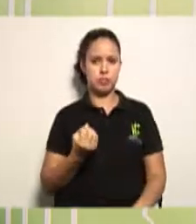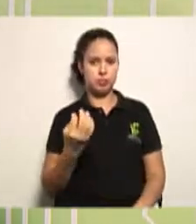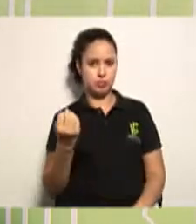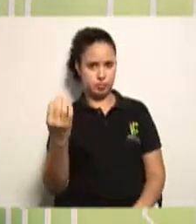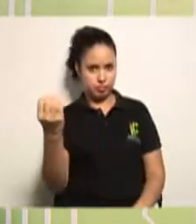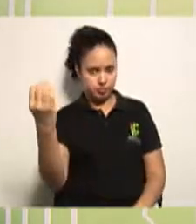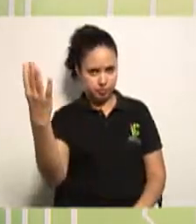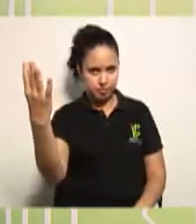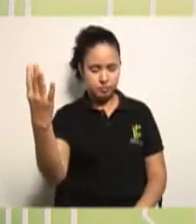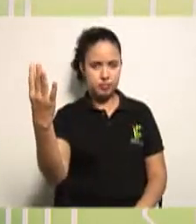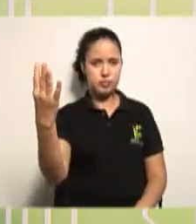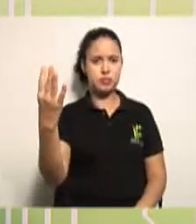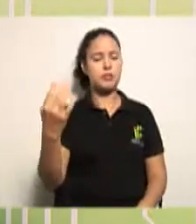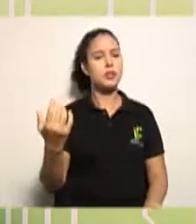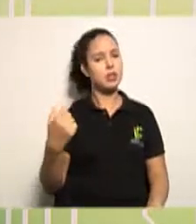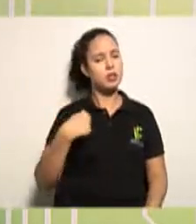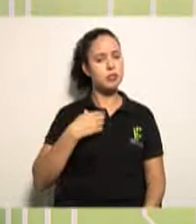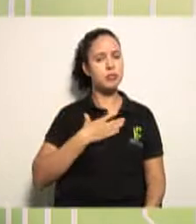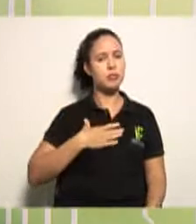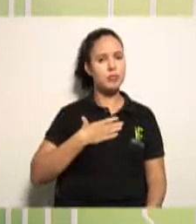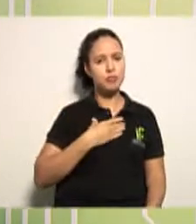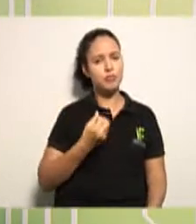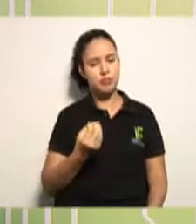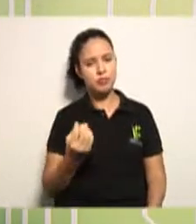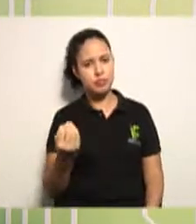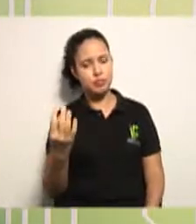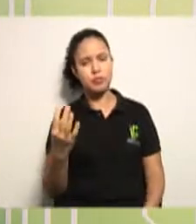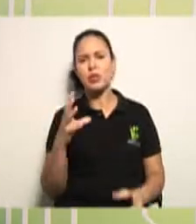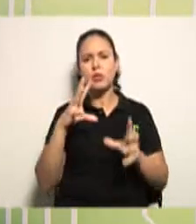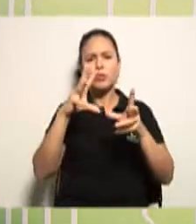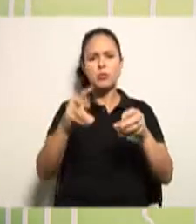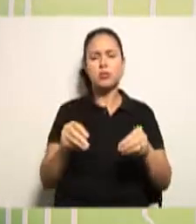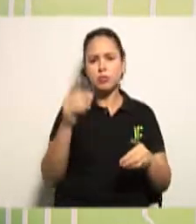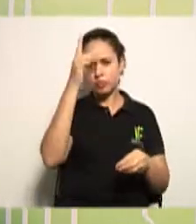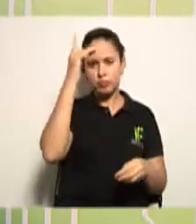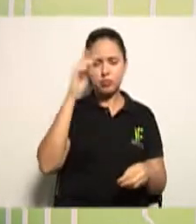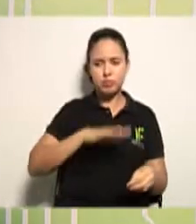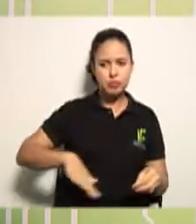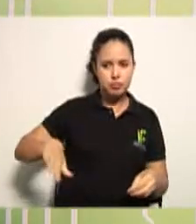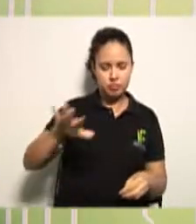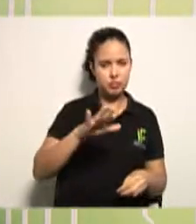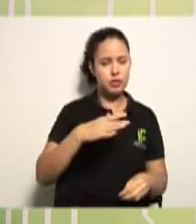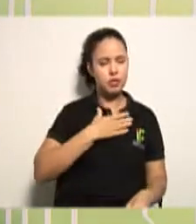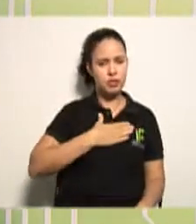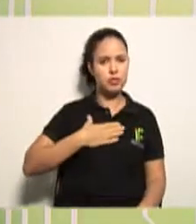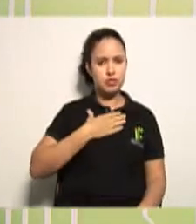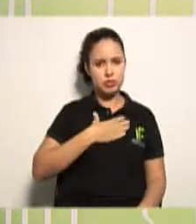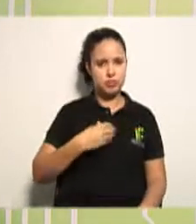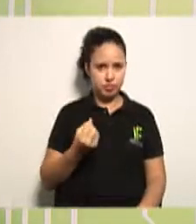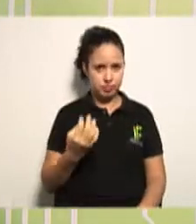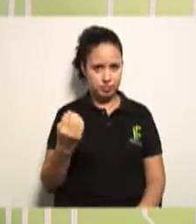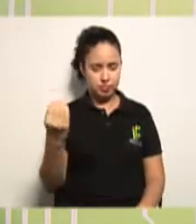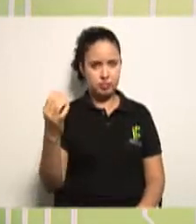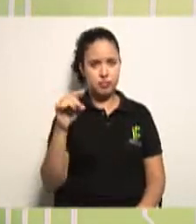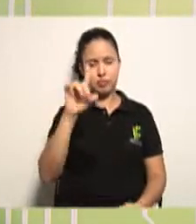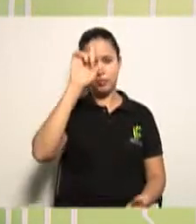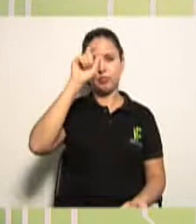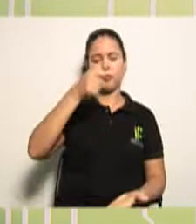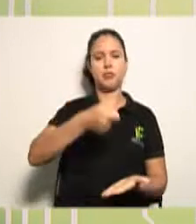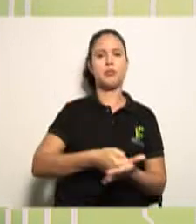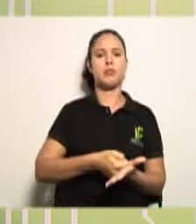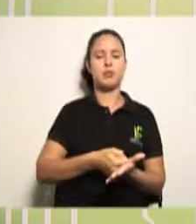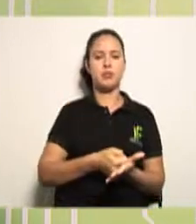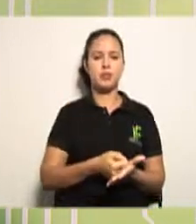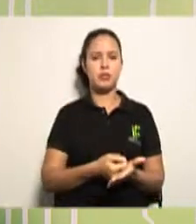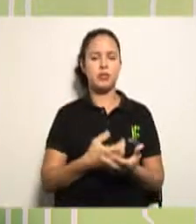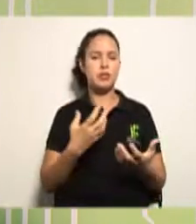creio que todos nós gostamos de passear, de ir para algum lugar diferente, conhecer algum lugar novo. Então, vocês vão ter que tomar a decisão, queremos